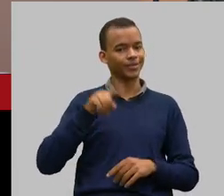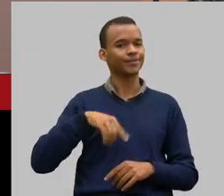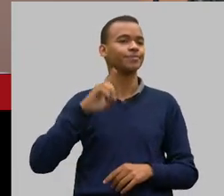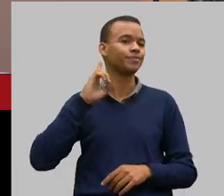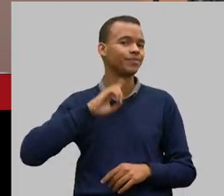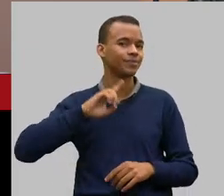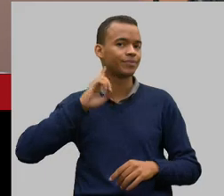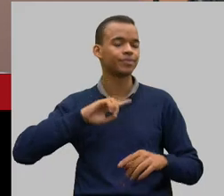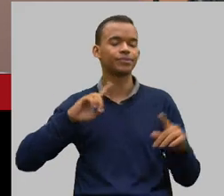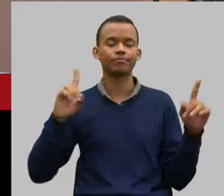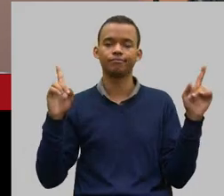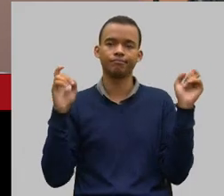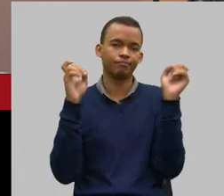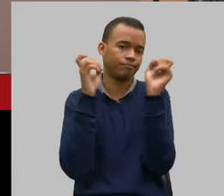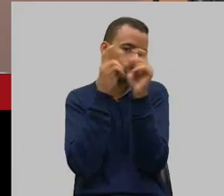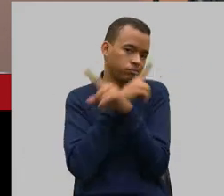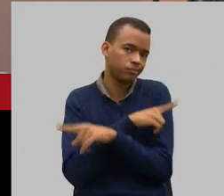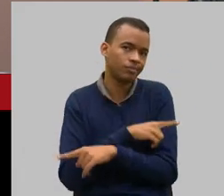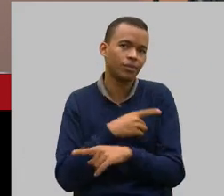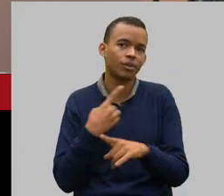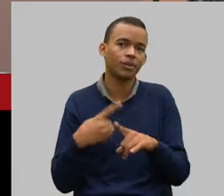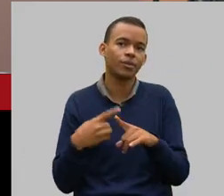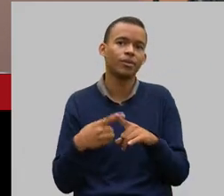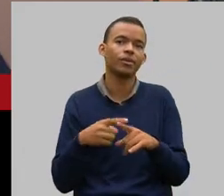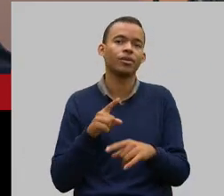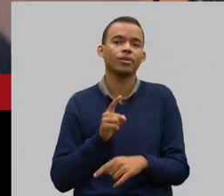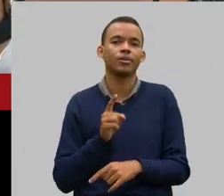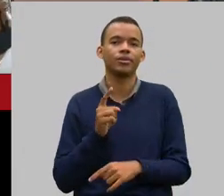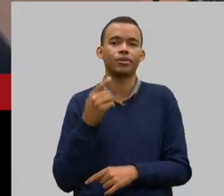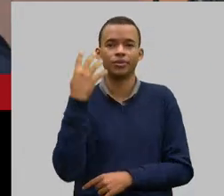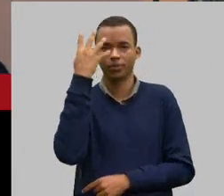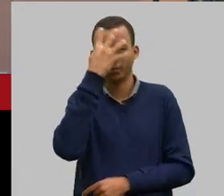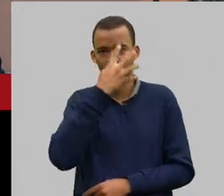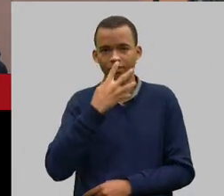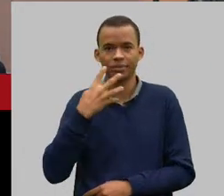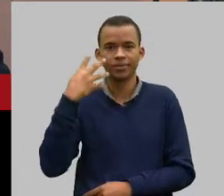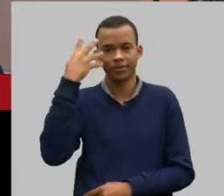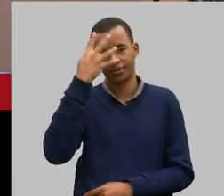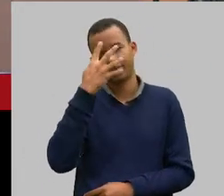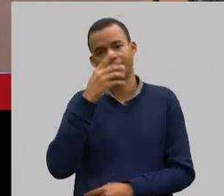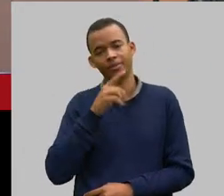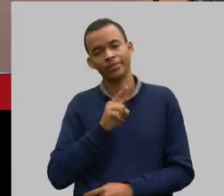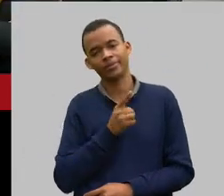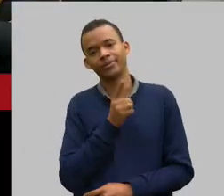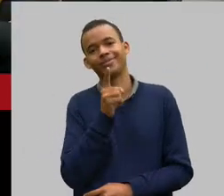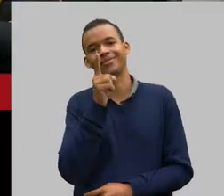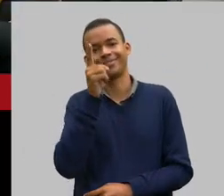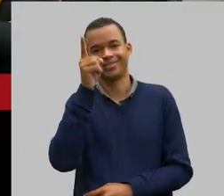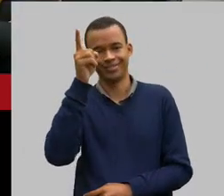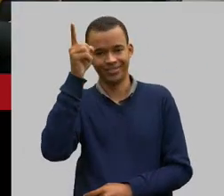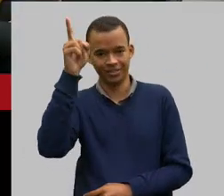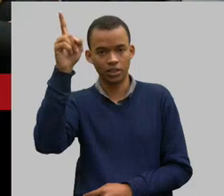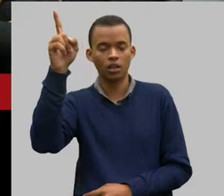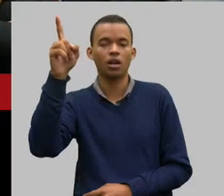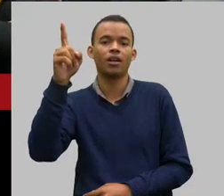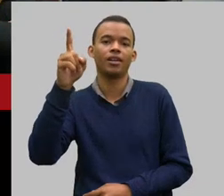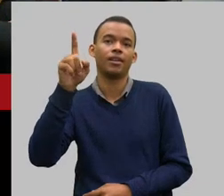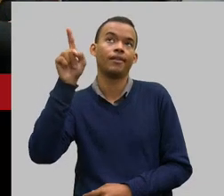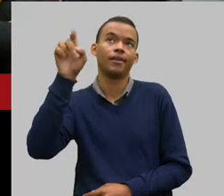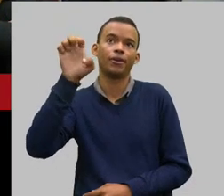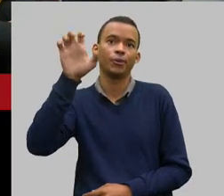dirige você dirigir 4 horas de carro em Minas Gerais você vai de Suíça a Serra Leoa então o estado com muita